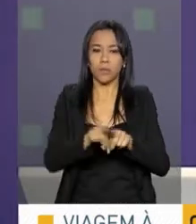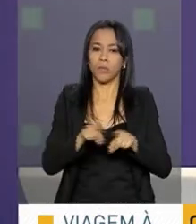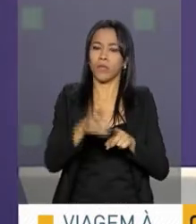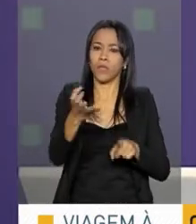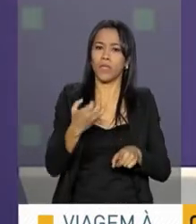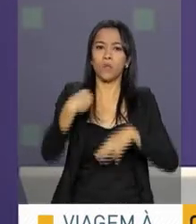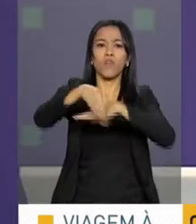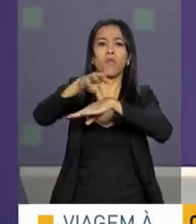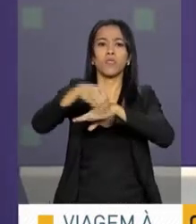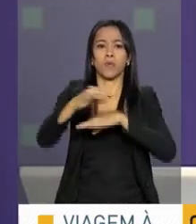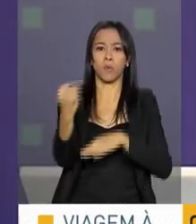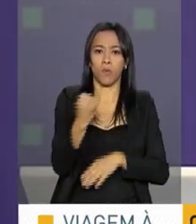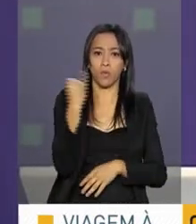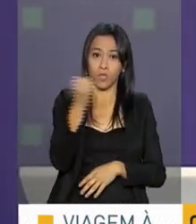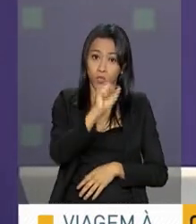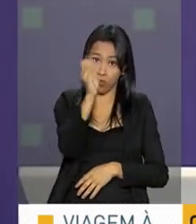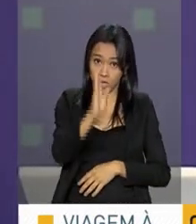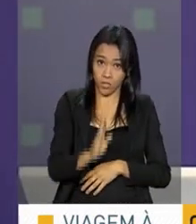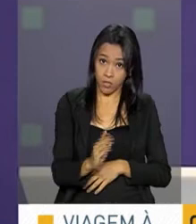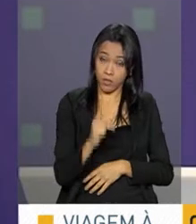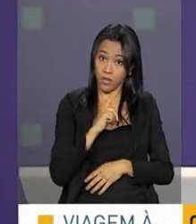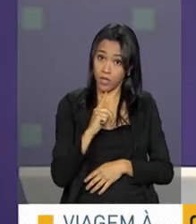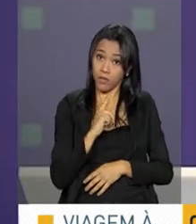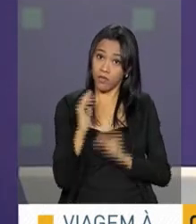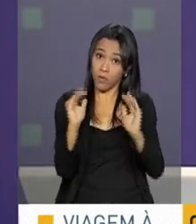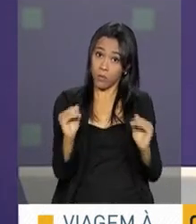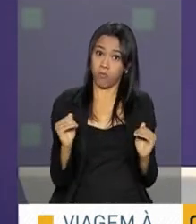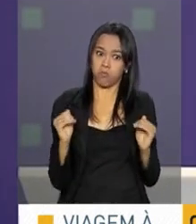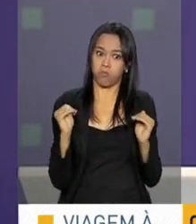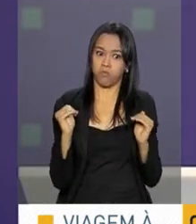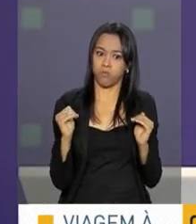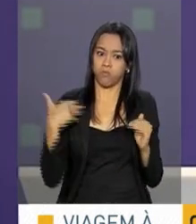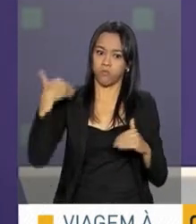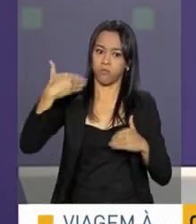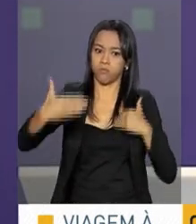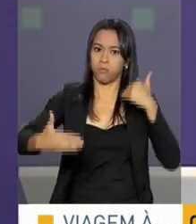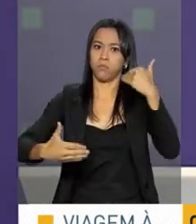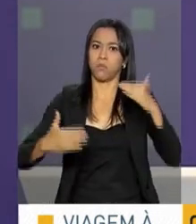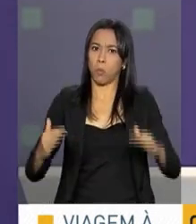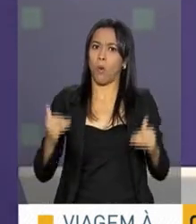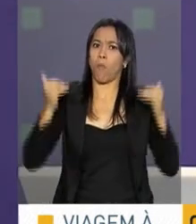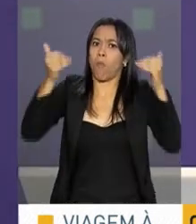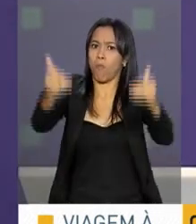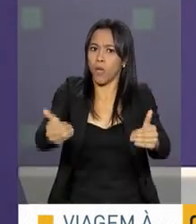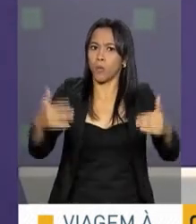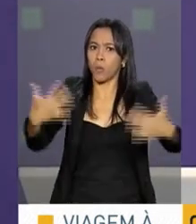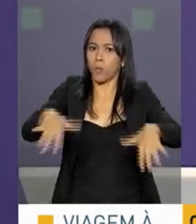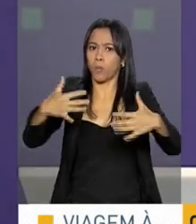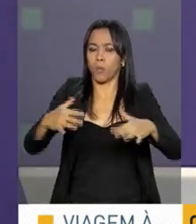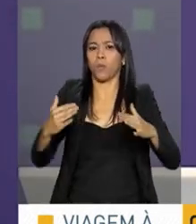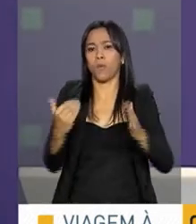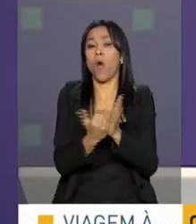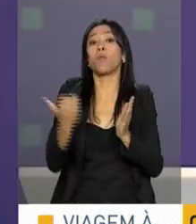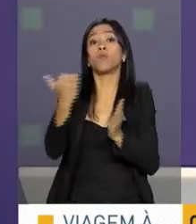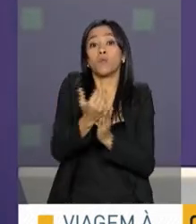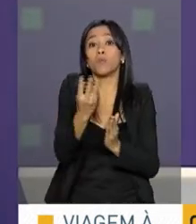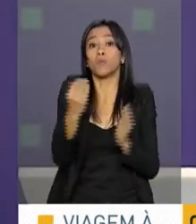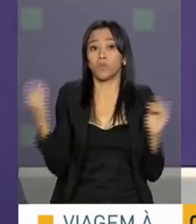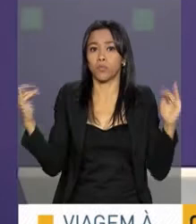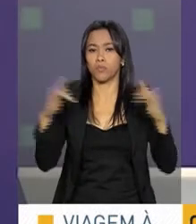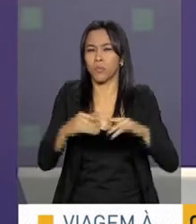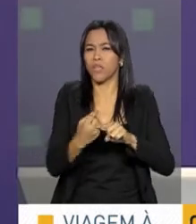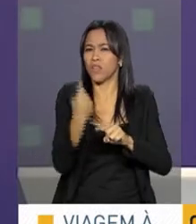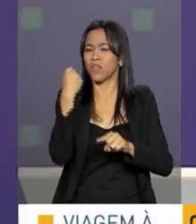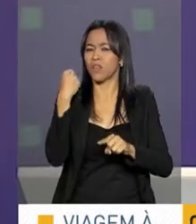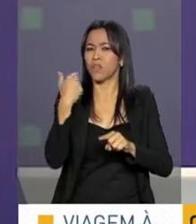dado importante. O Brasil, ele teve um crescimento muito grande, né, na sua movimentação de passageiros. De 2005,